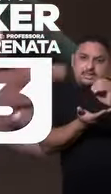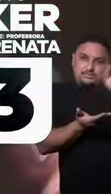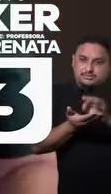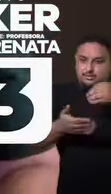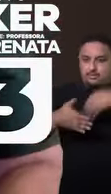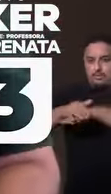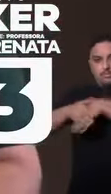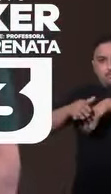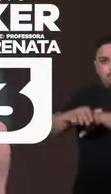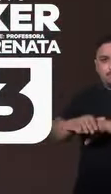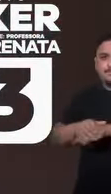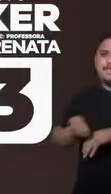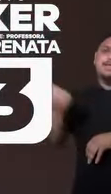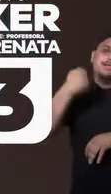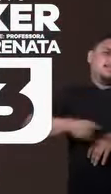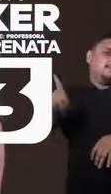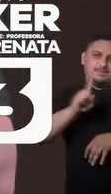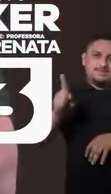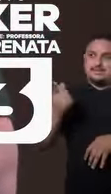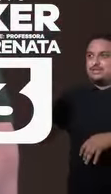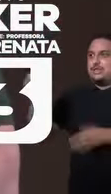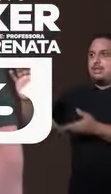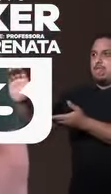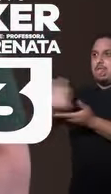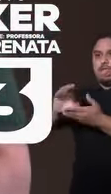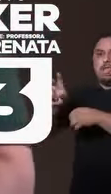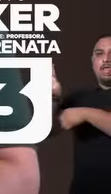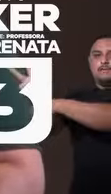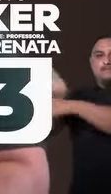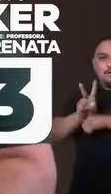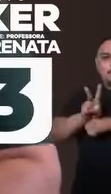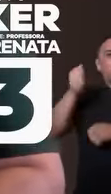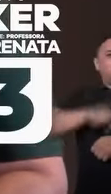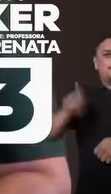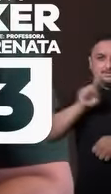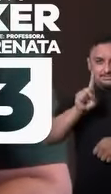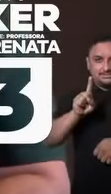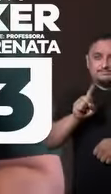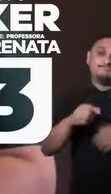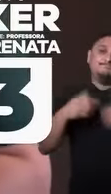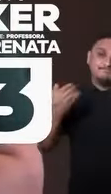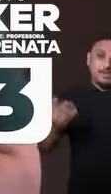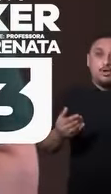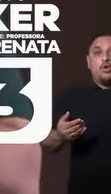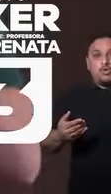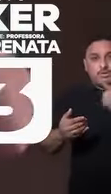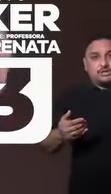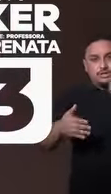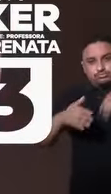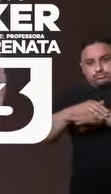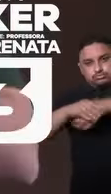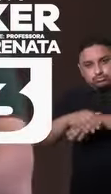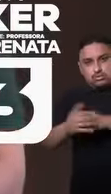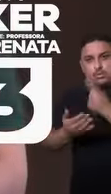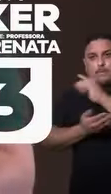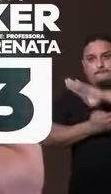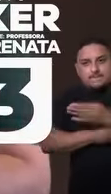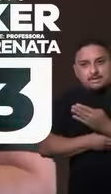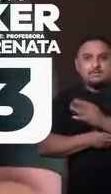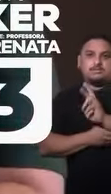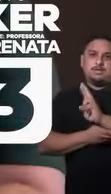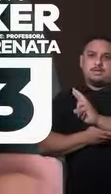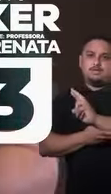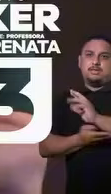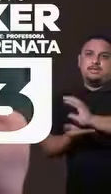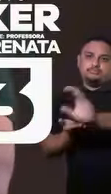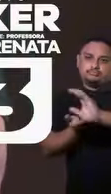governo federal ajuda nesse sentido. Nós vamos garantir que nos próximos 4 anos, 1 bilhão de reais seja investido através